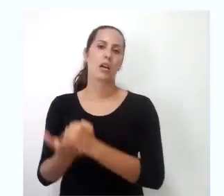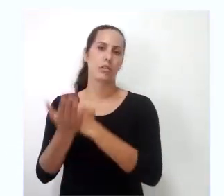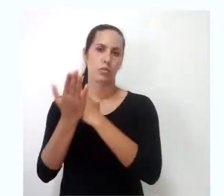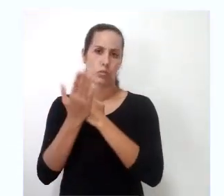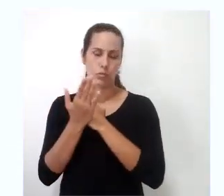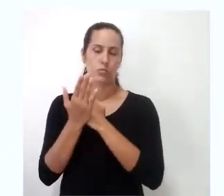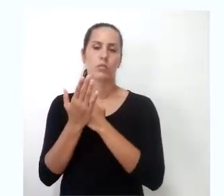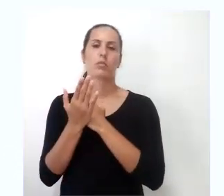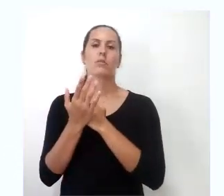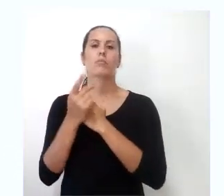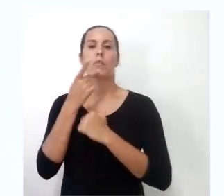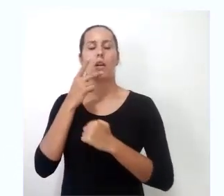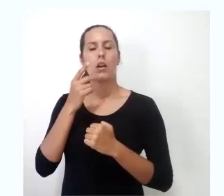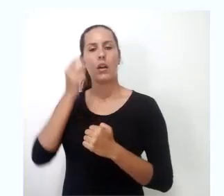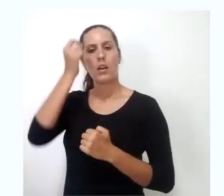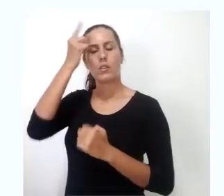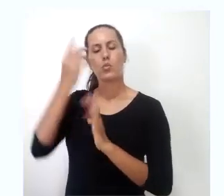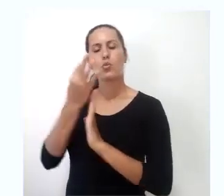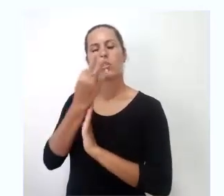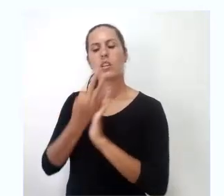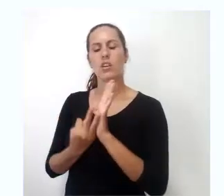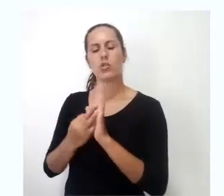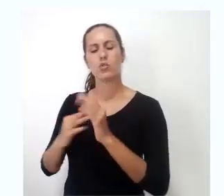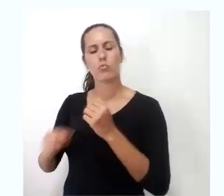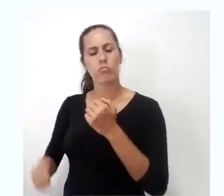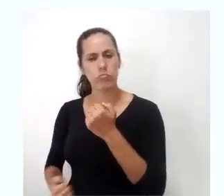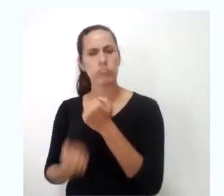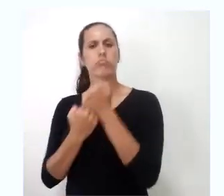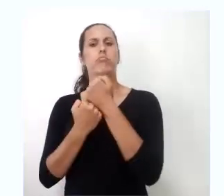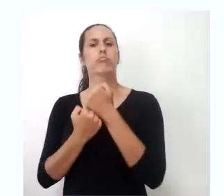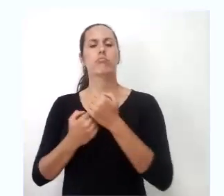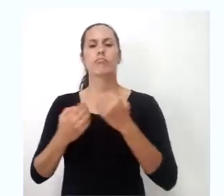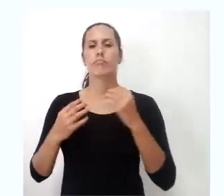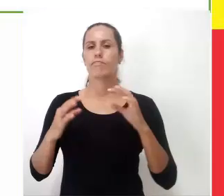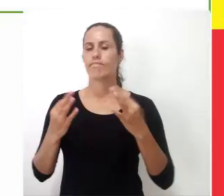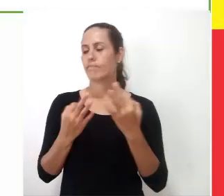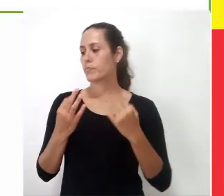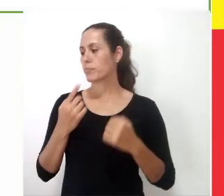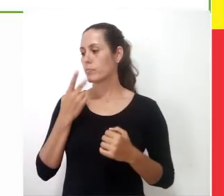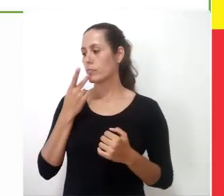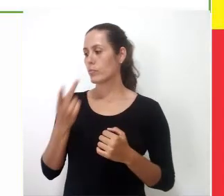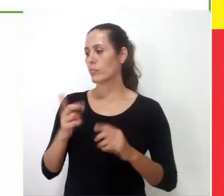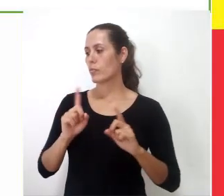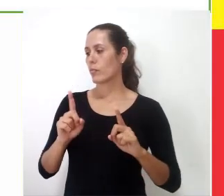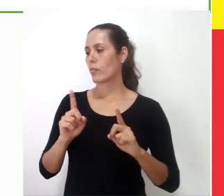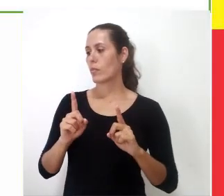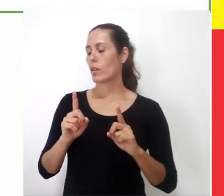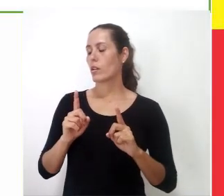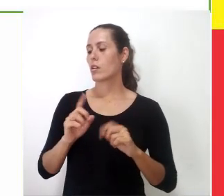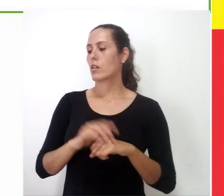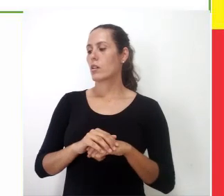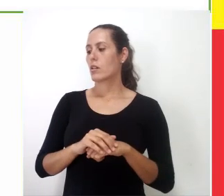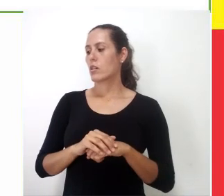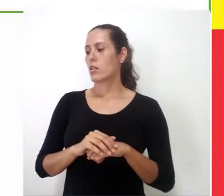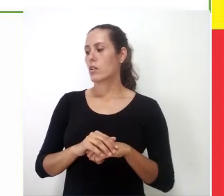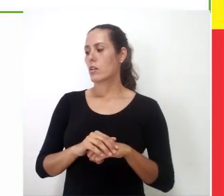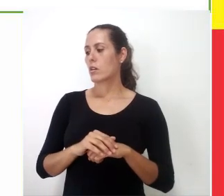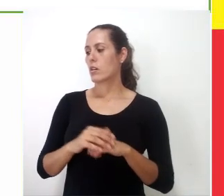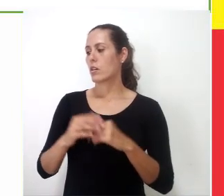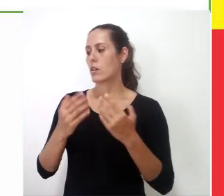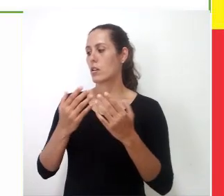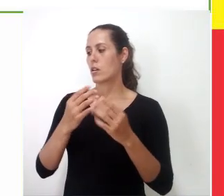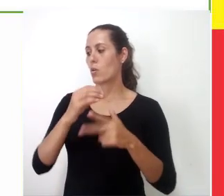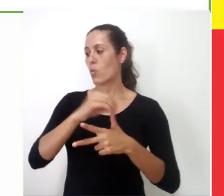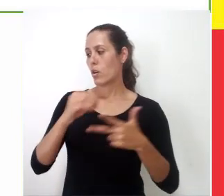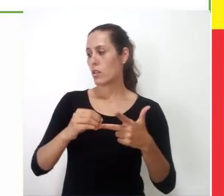ajuda muito a enriquecer, a sustentar seu texto. Veja só, aqui eu tenho a quebra de sigilo nas provas